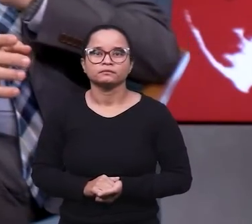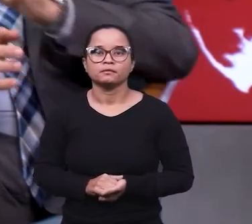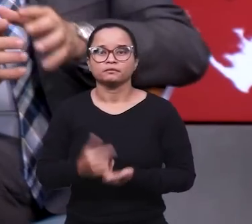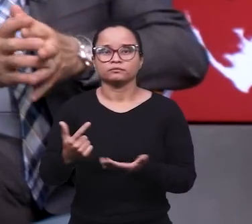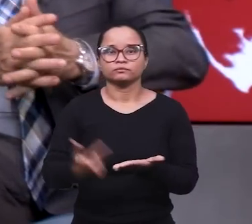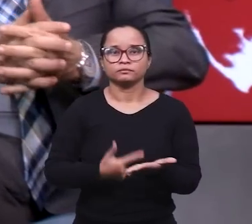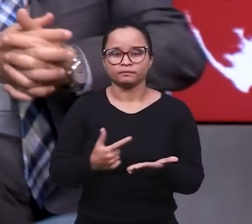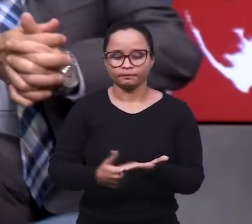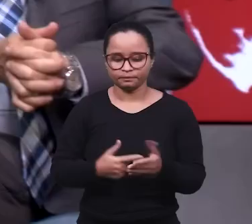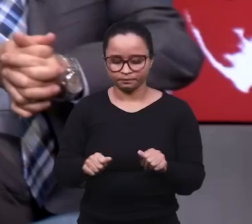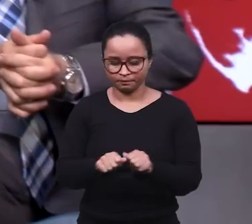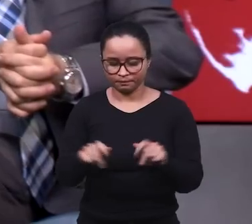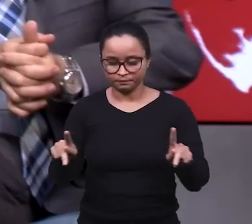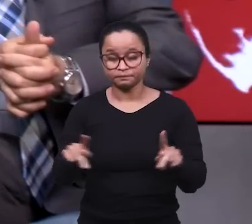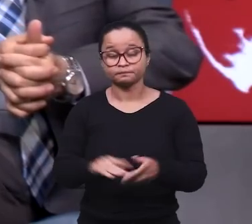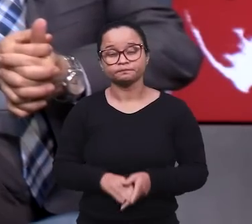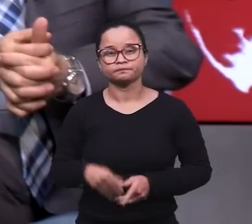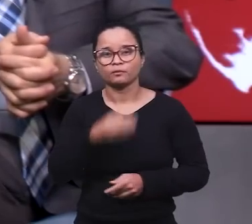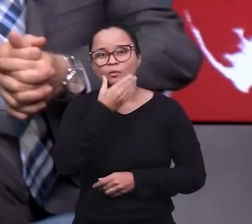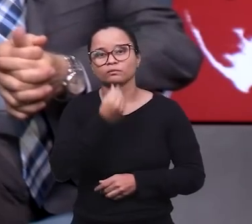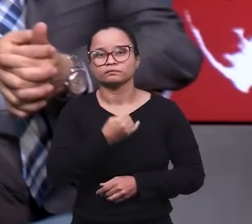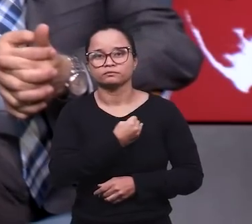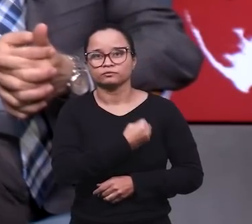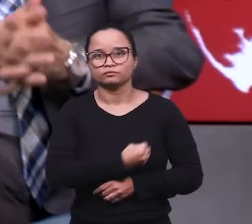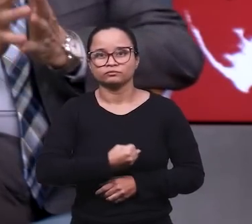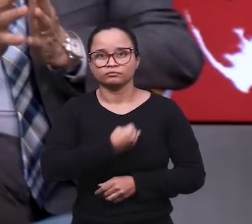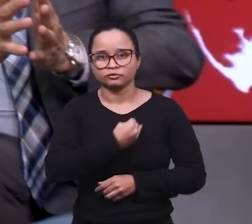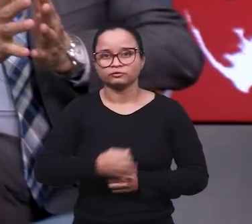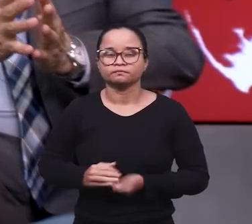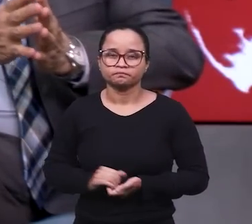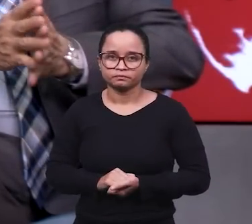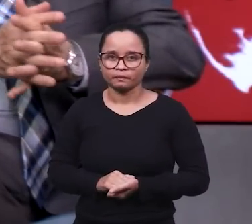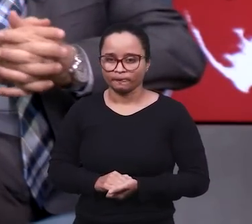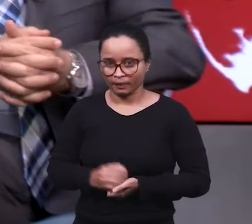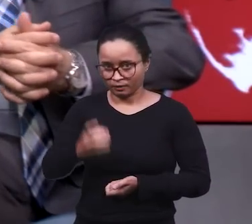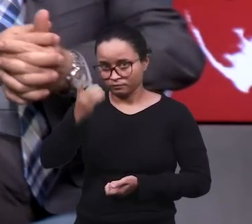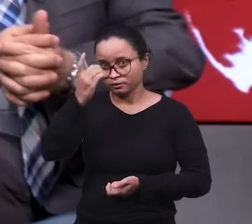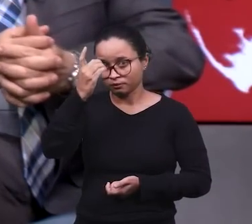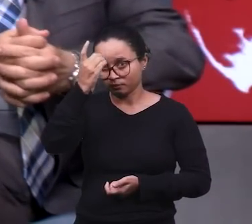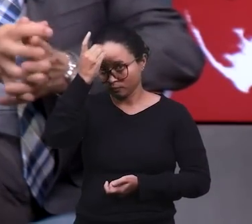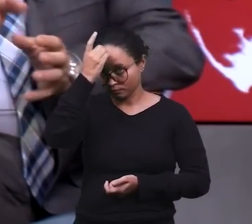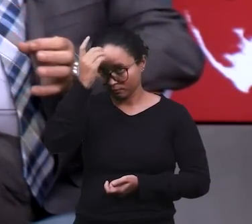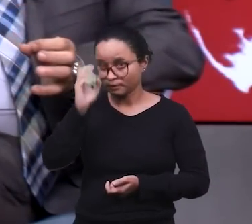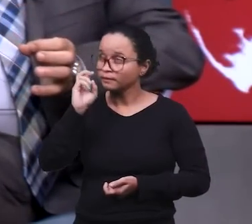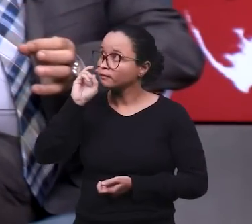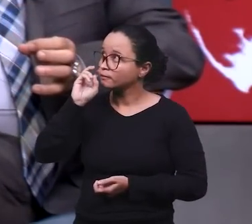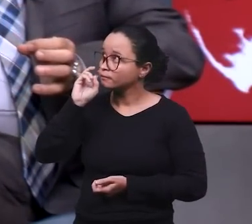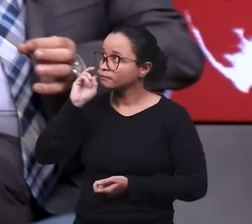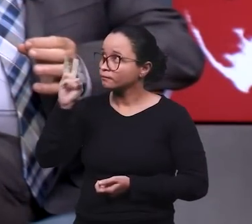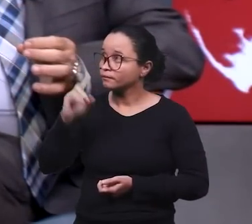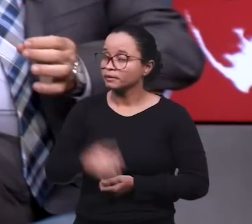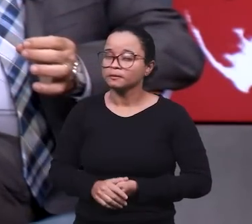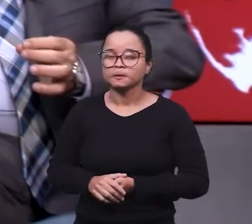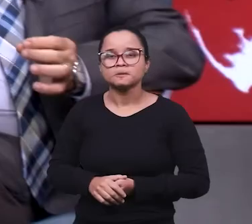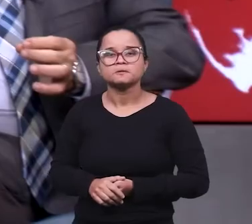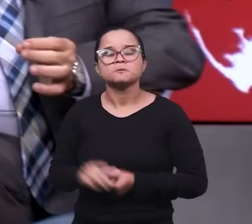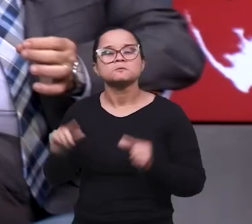lá no livro de Apocalipse, João tem a visão de